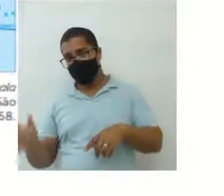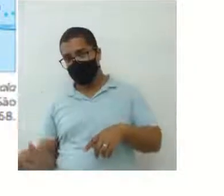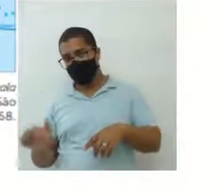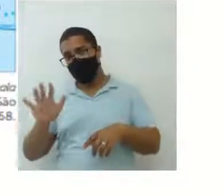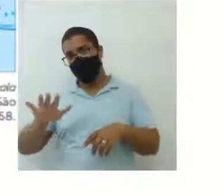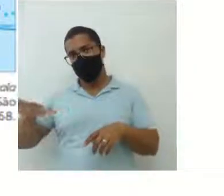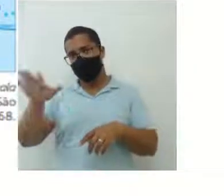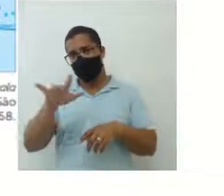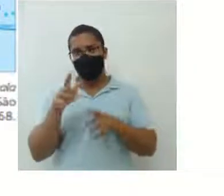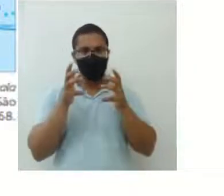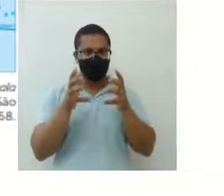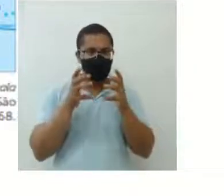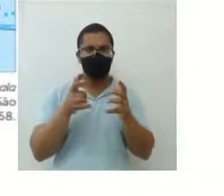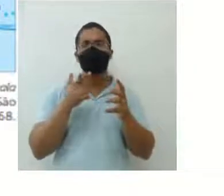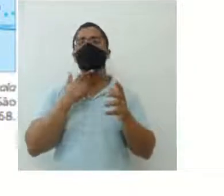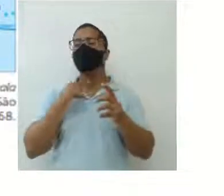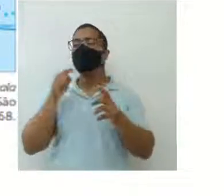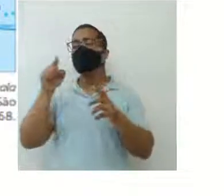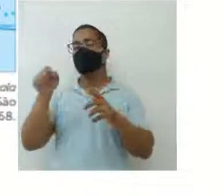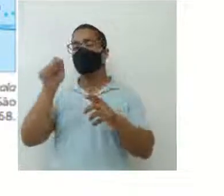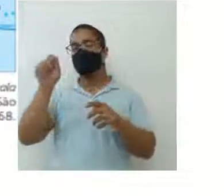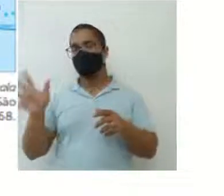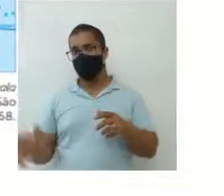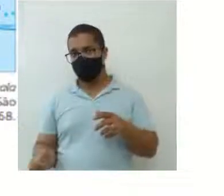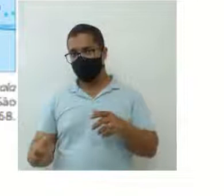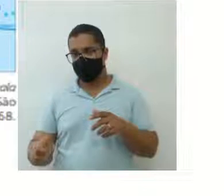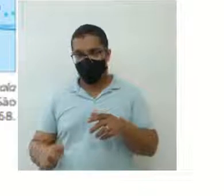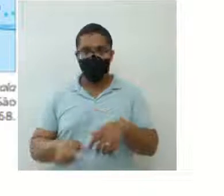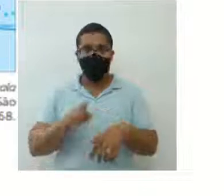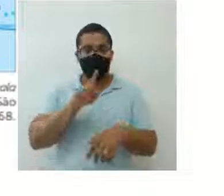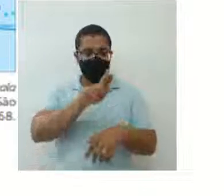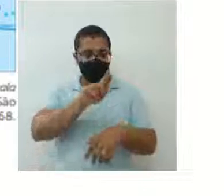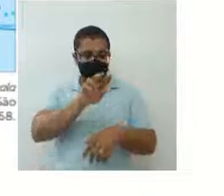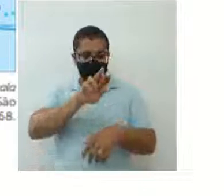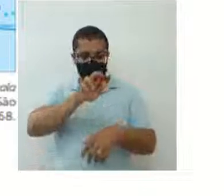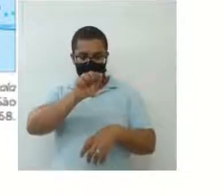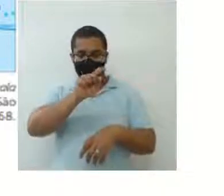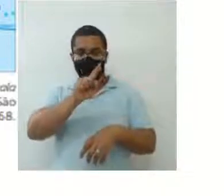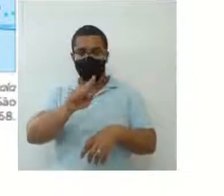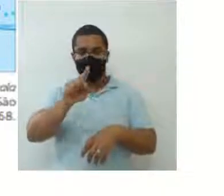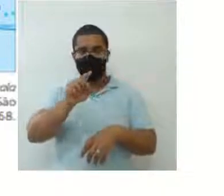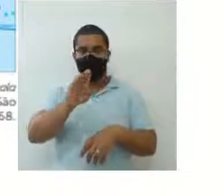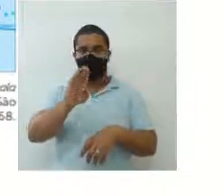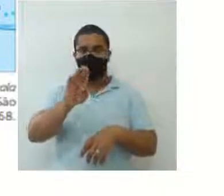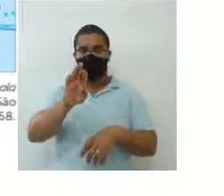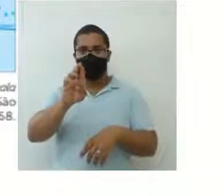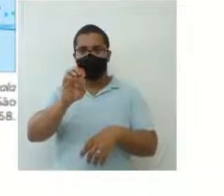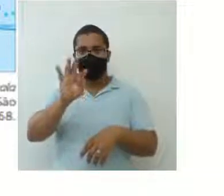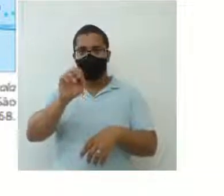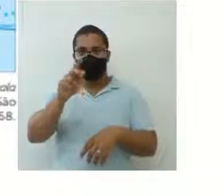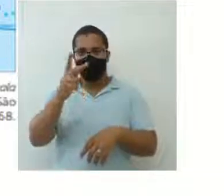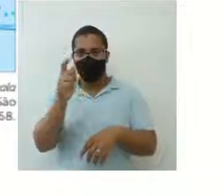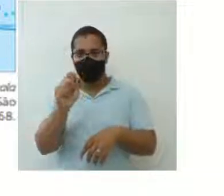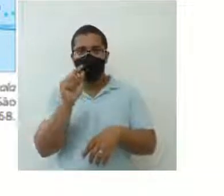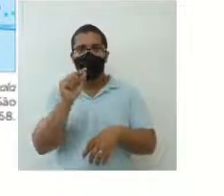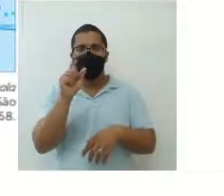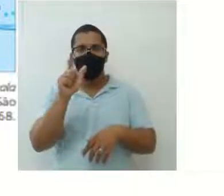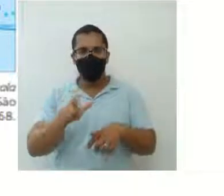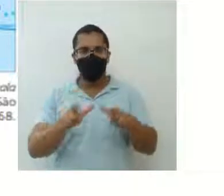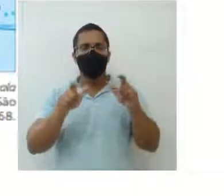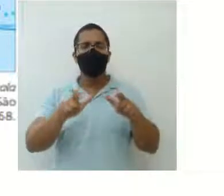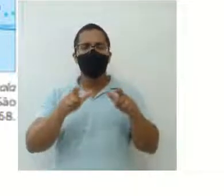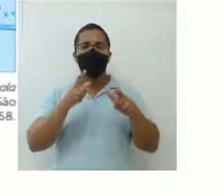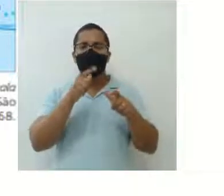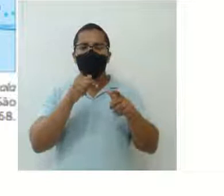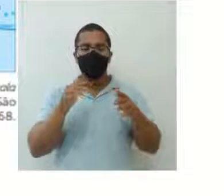Eu quero a África. A Grã-Bretanha envolveu-se aonde? Na construção do canal de